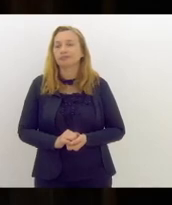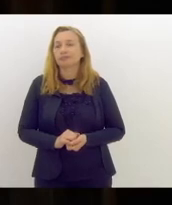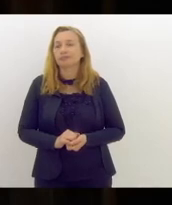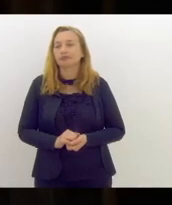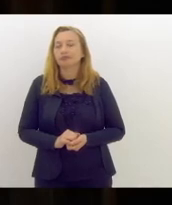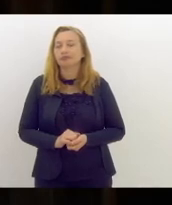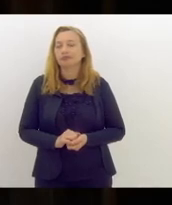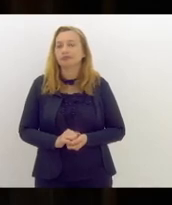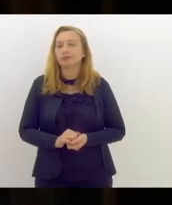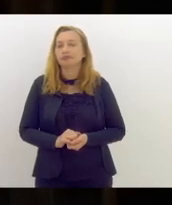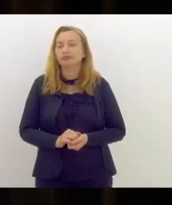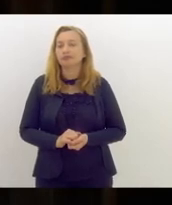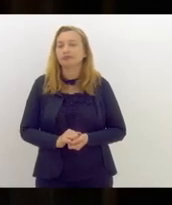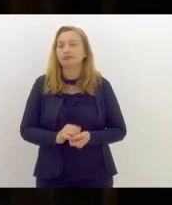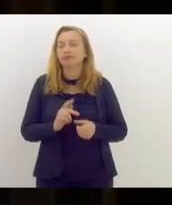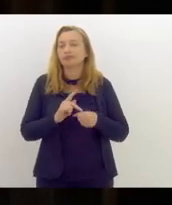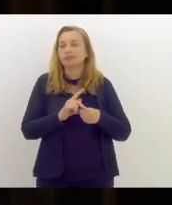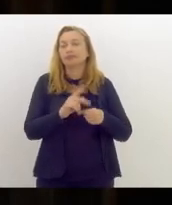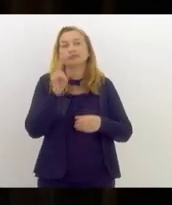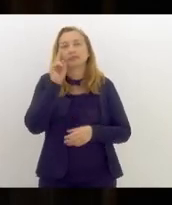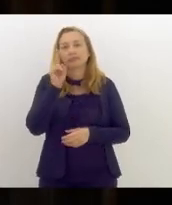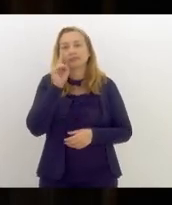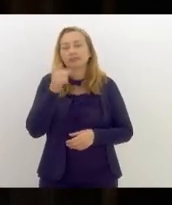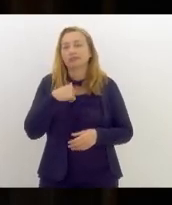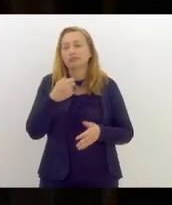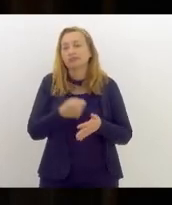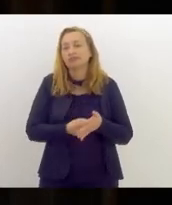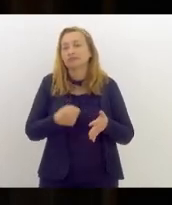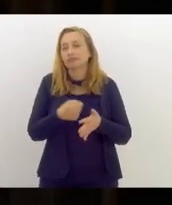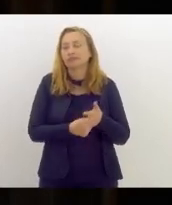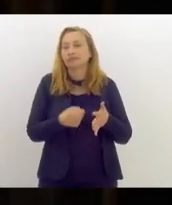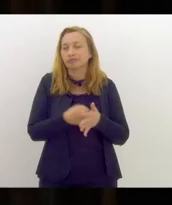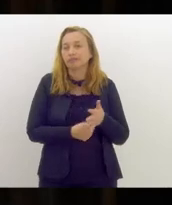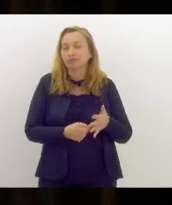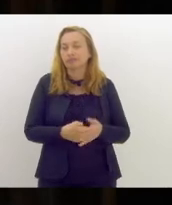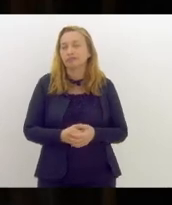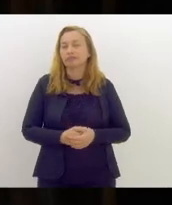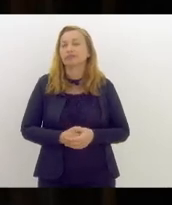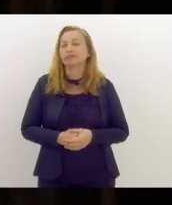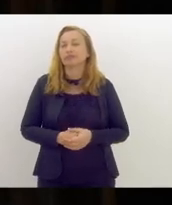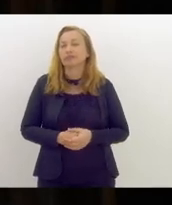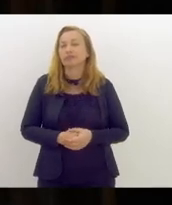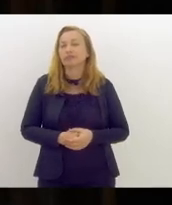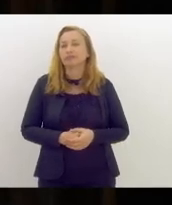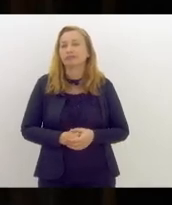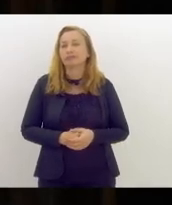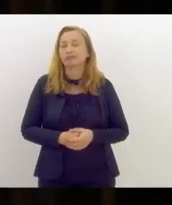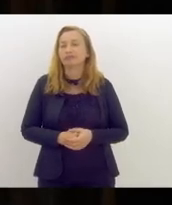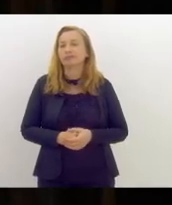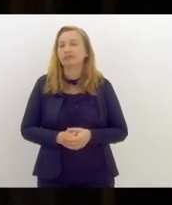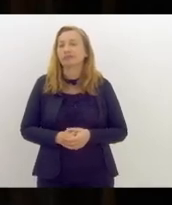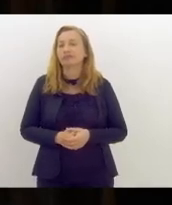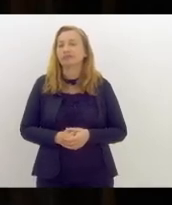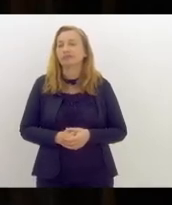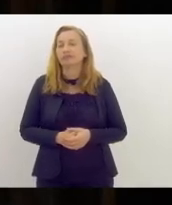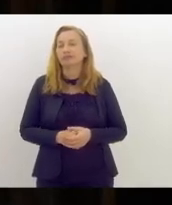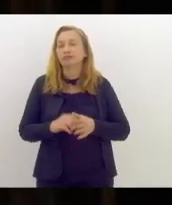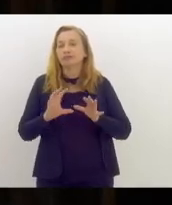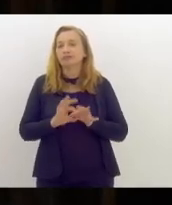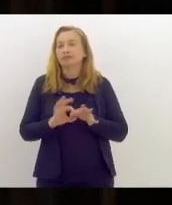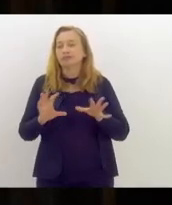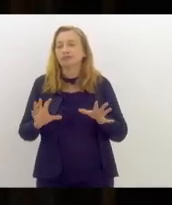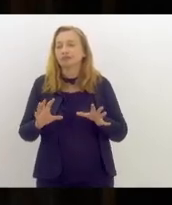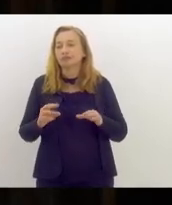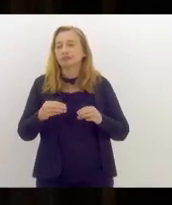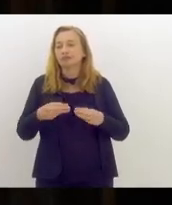procuradora eu me lembro inclusive que eu lutei muito eu participei muito intensamente da luta pela autonomia